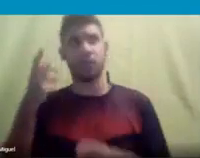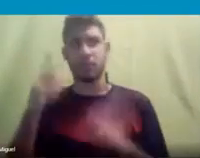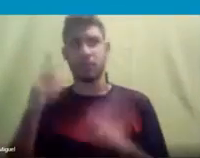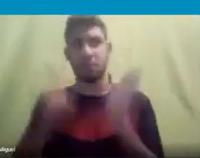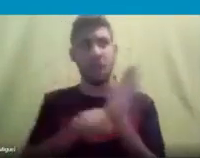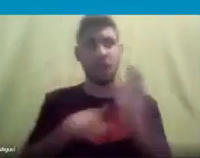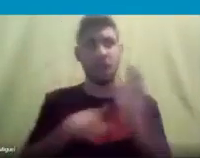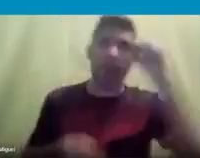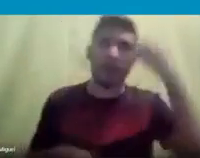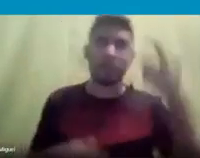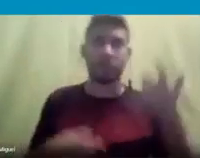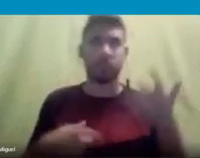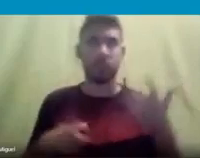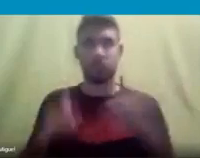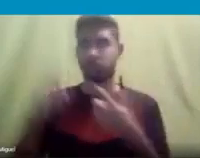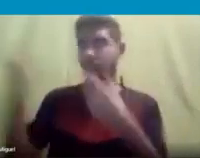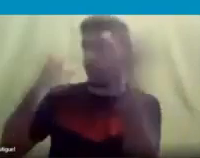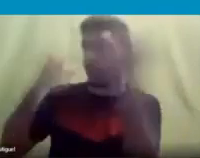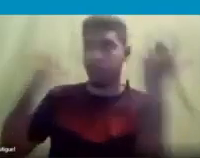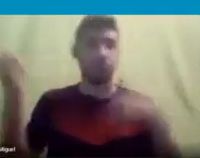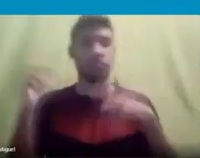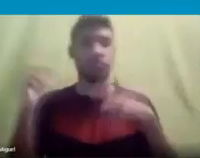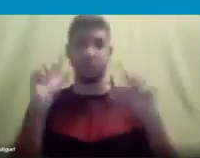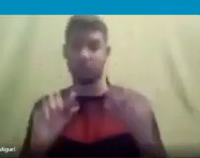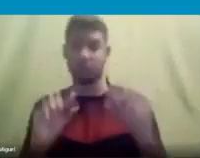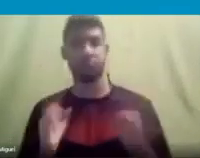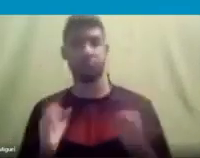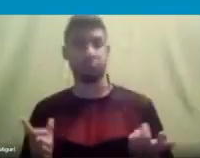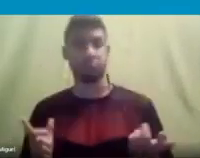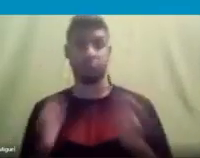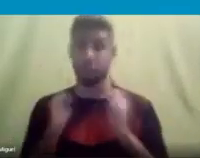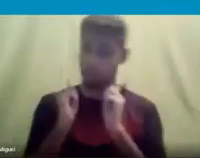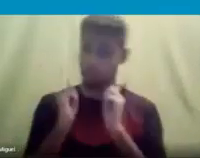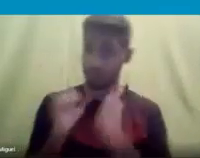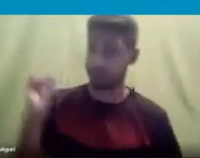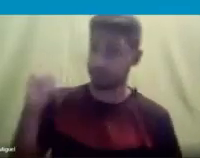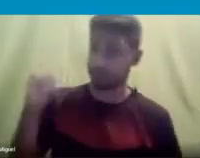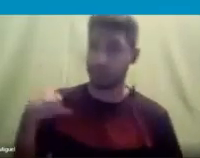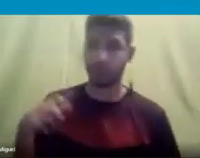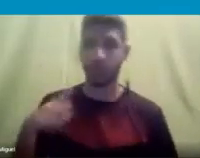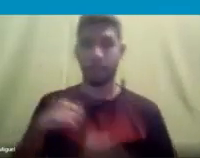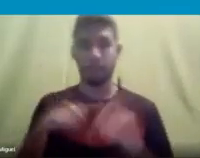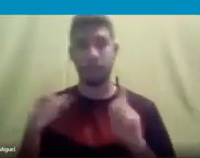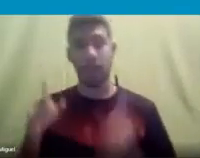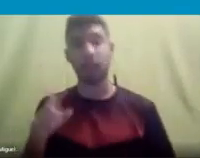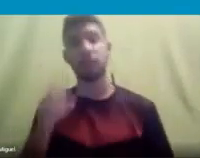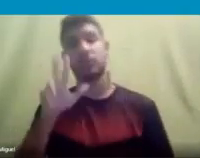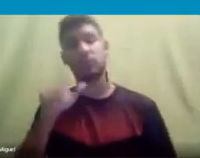racismo. Pode ser que sim, mas eu nunca me senti